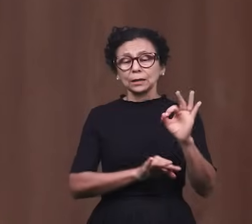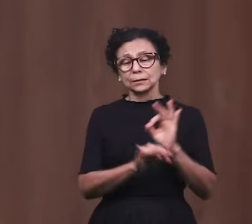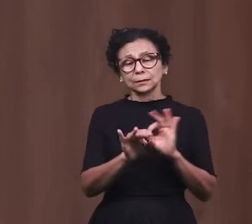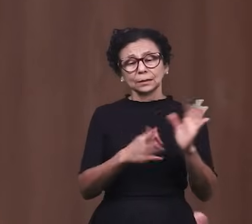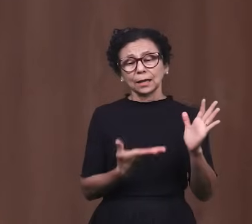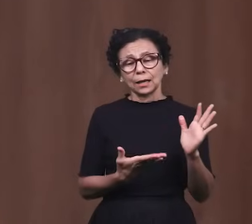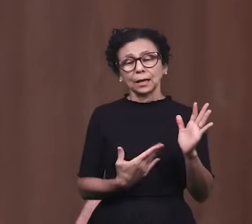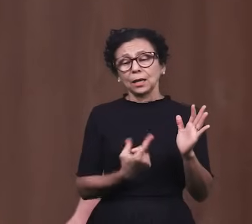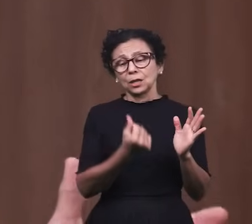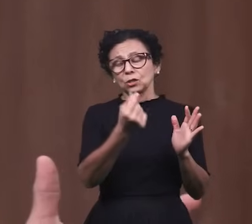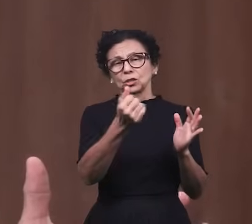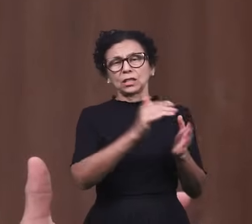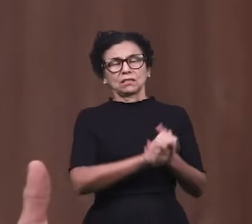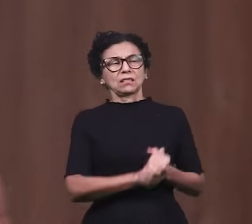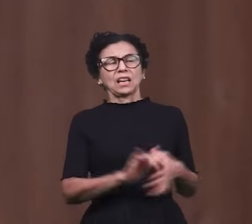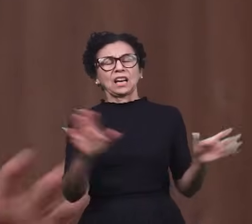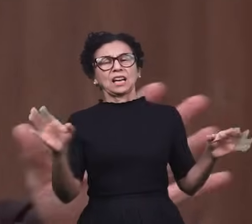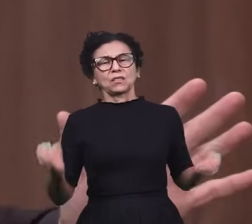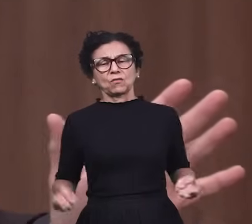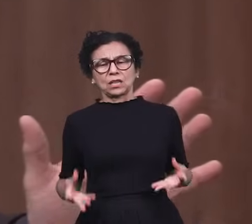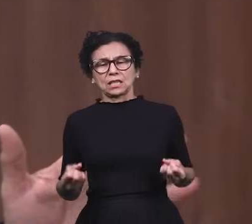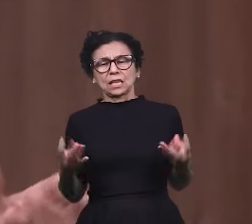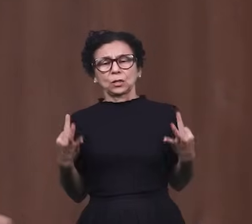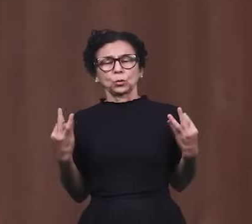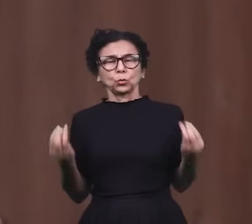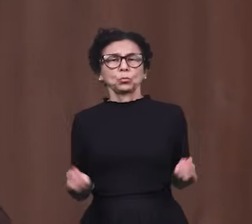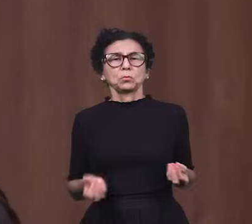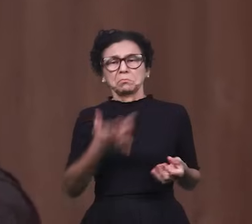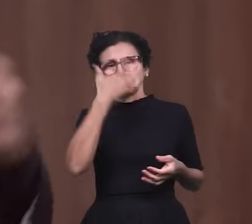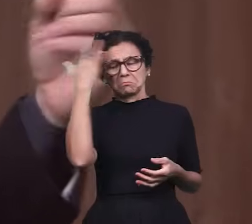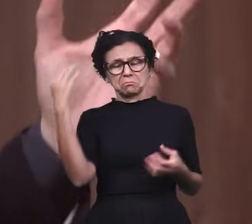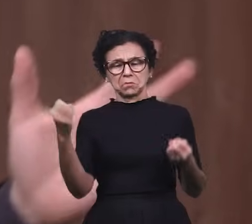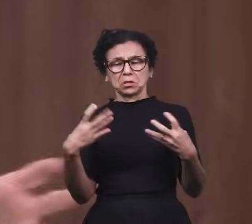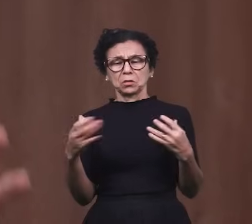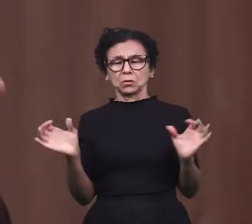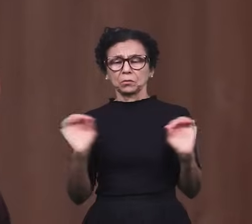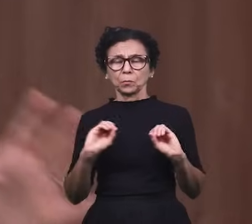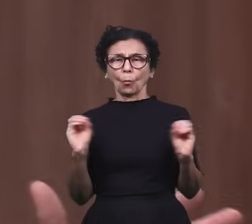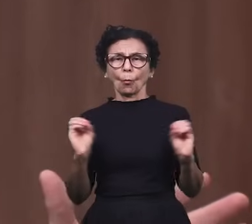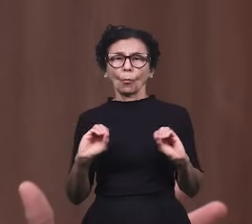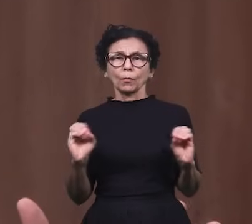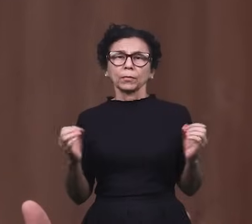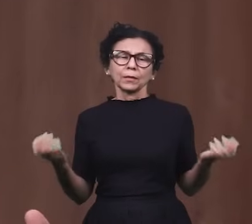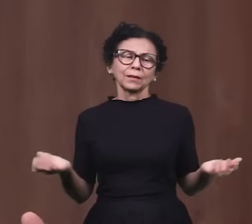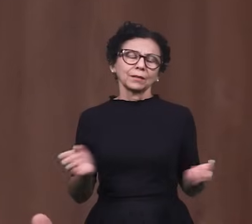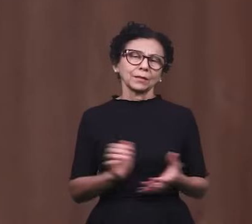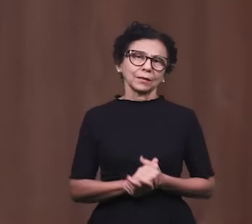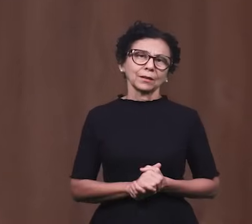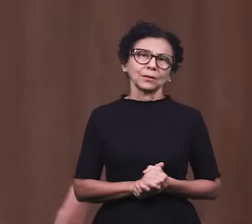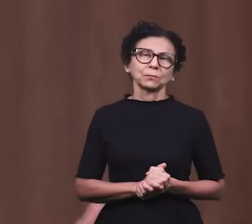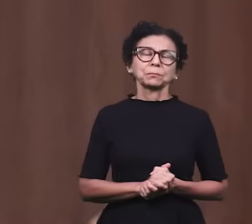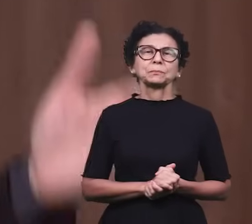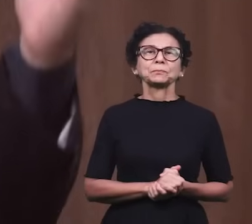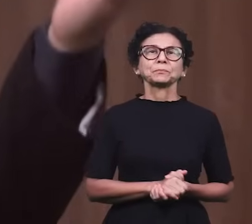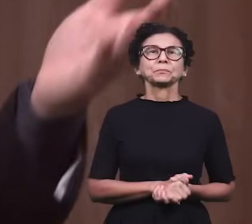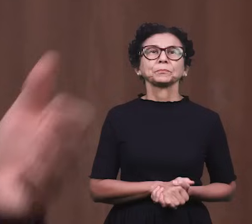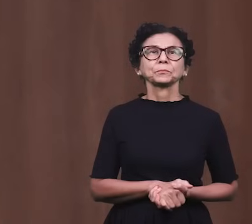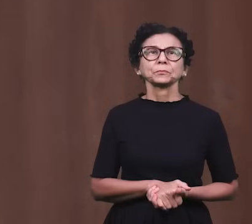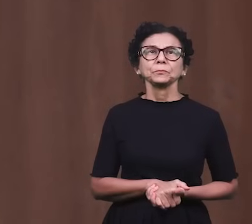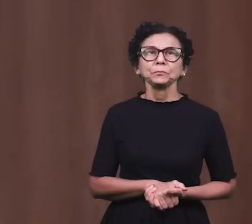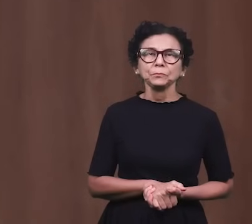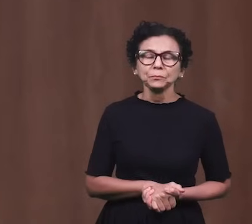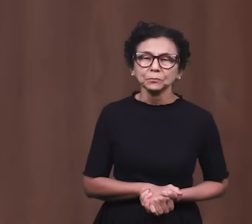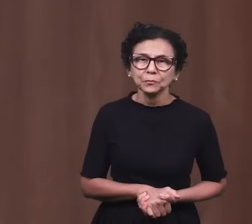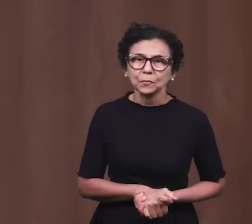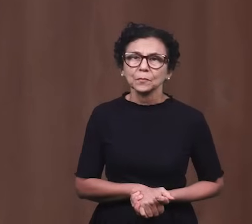eu poderia muito bem dizer, eu não tenho educação financeira, então tá tudo certo. Não, vou gastar tudo mesmo, fazer tudo errado, porque ninguém me ensinou. Ou eu posso fazer o que vocês estão